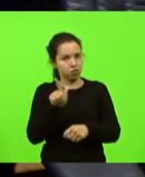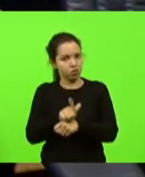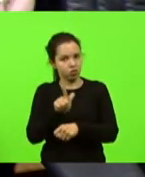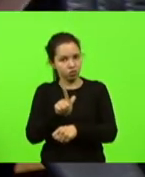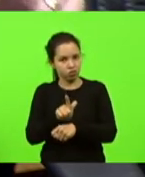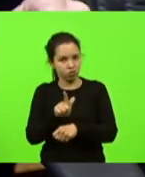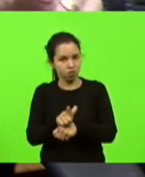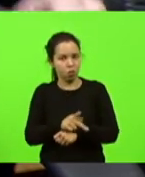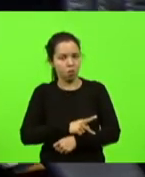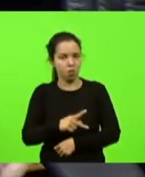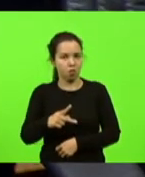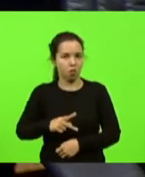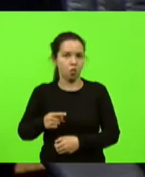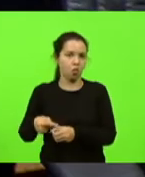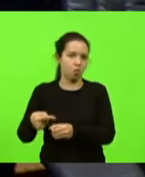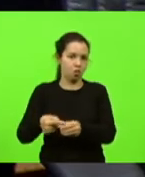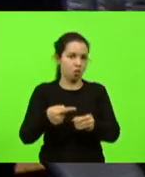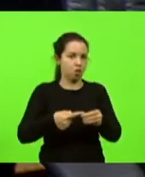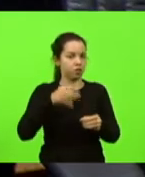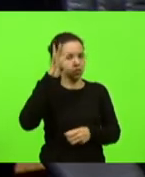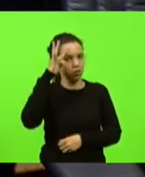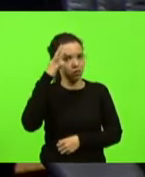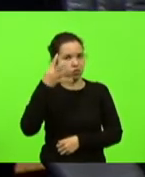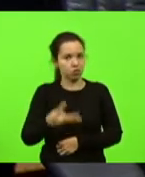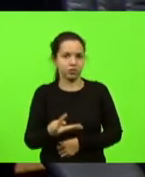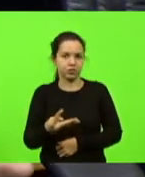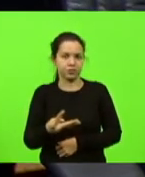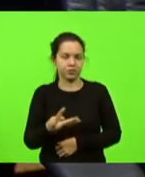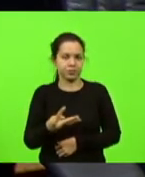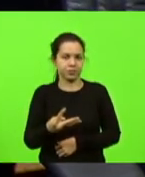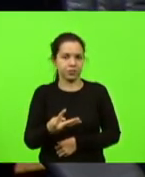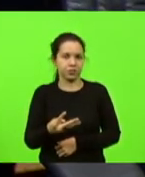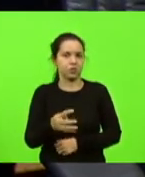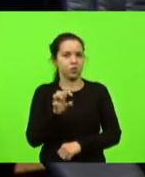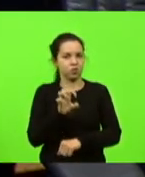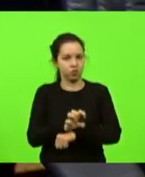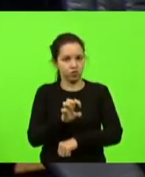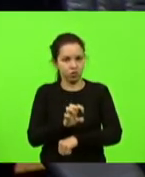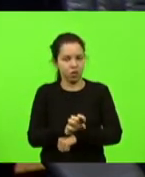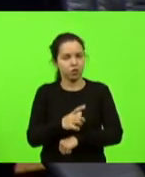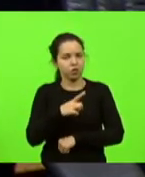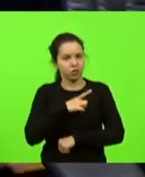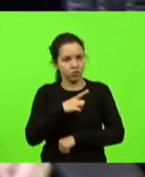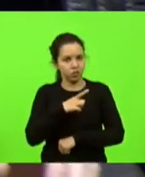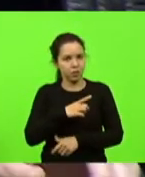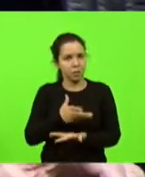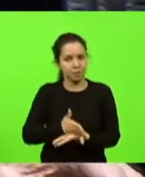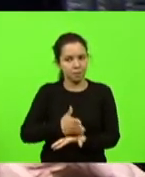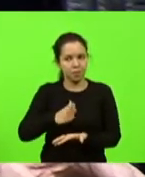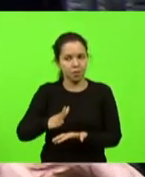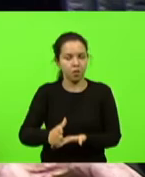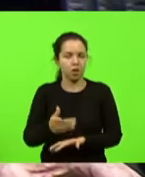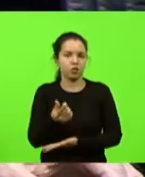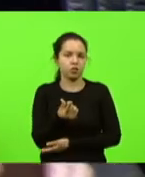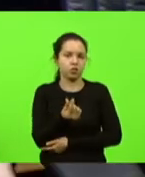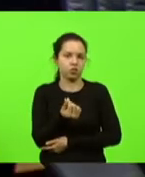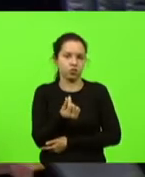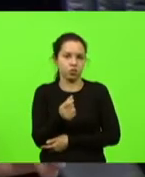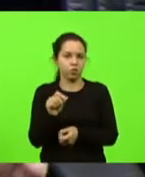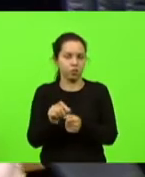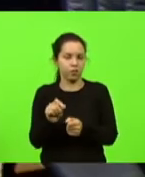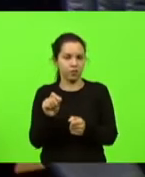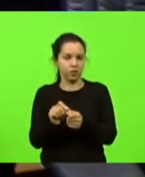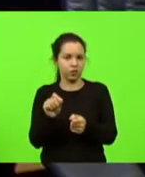se resolve a grande maioria deles. O Estado, sim, contém parte desses recursos para fazer